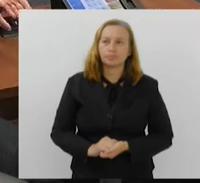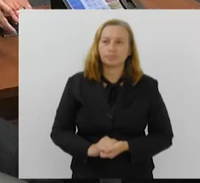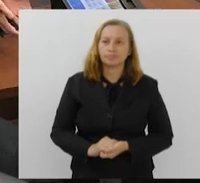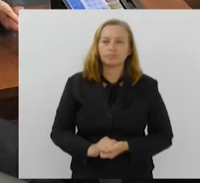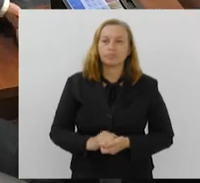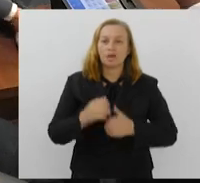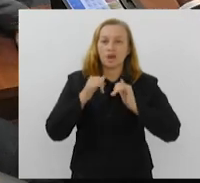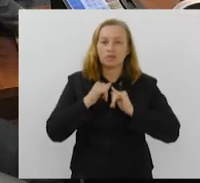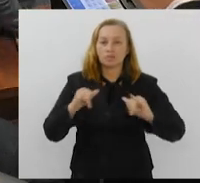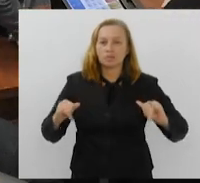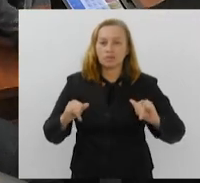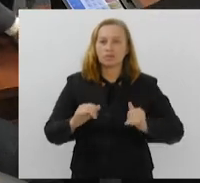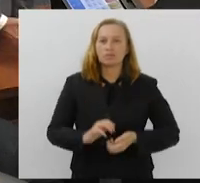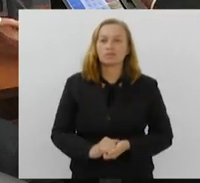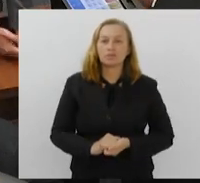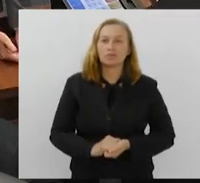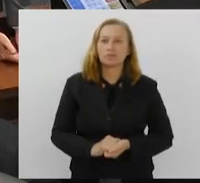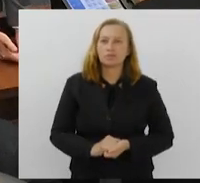Anuncio.